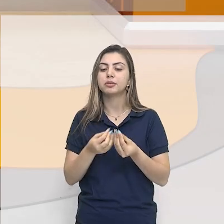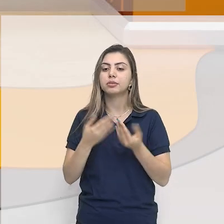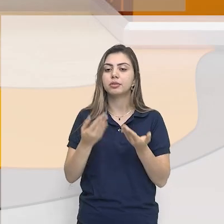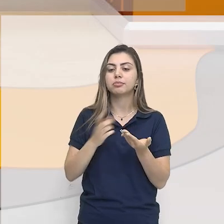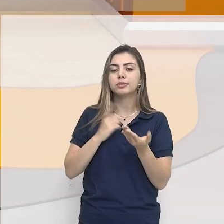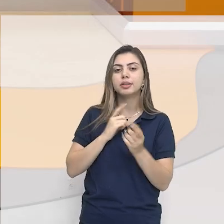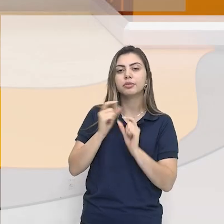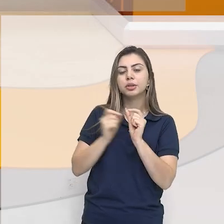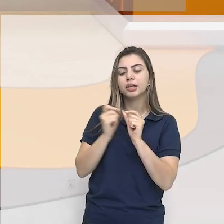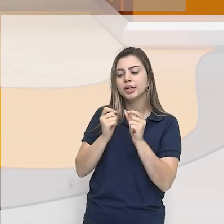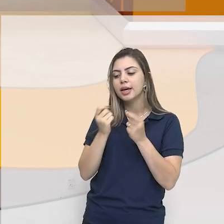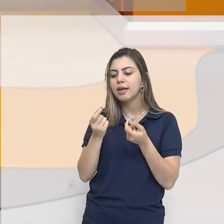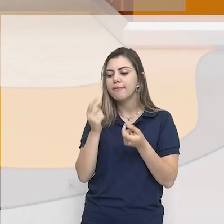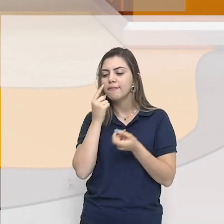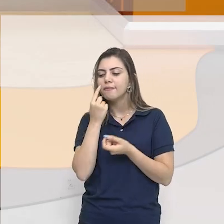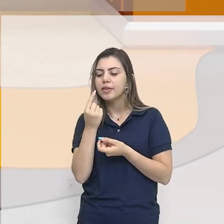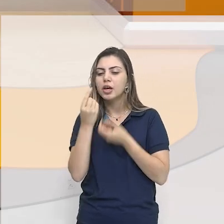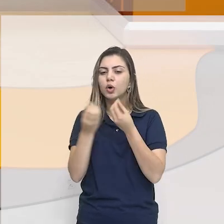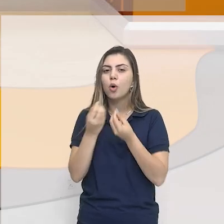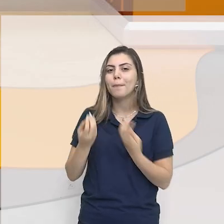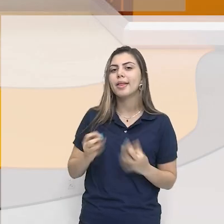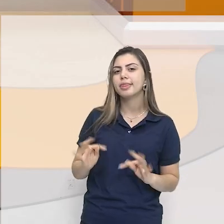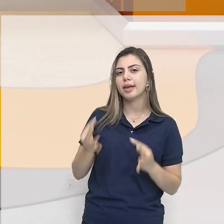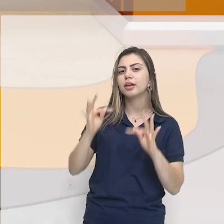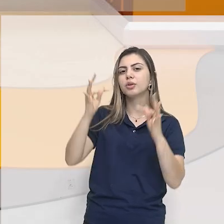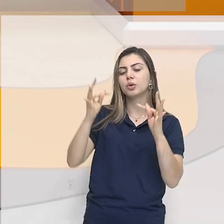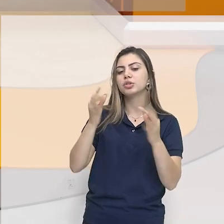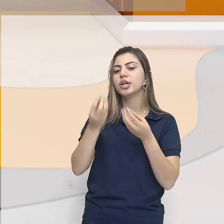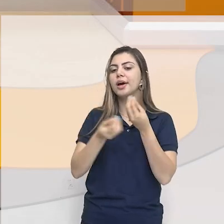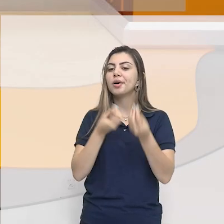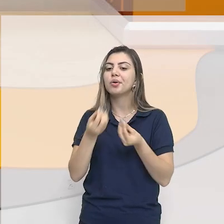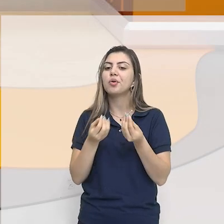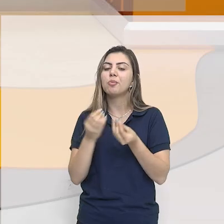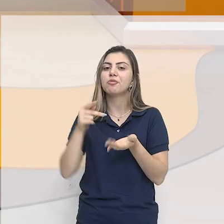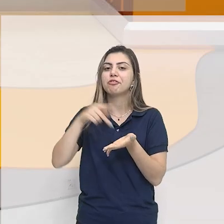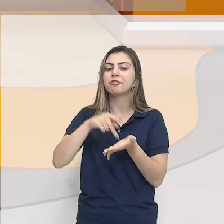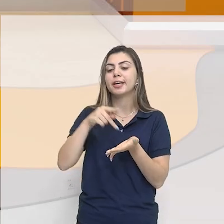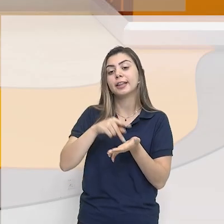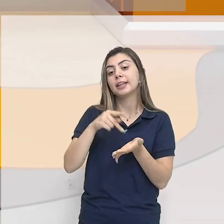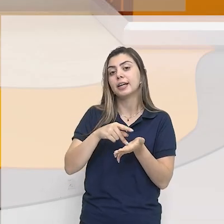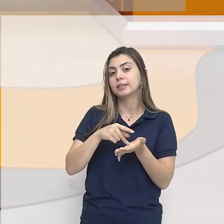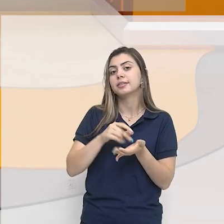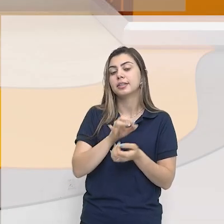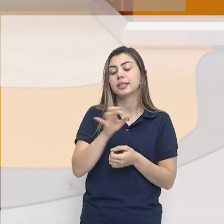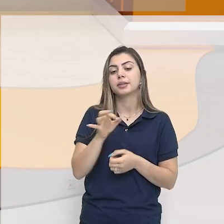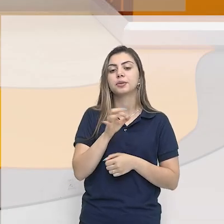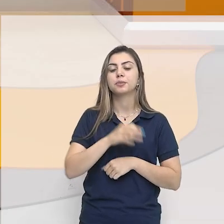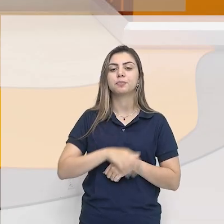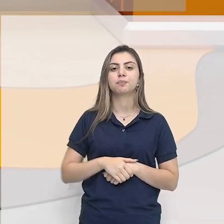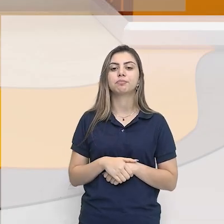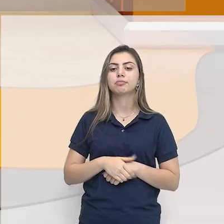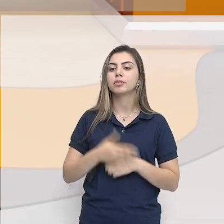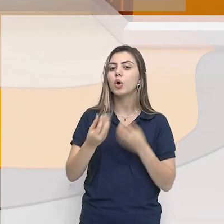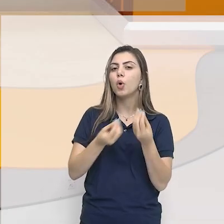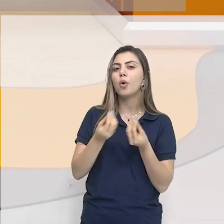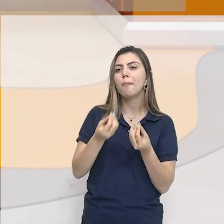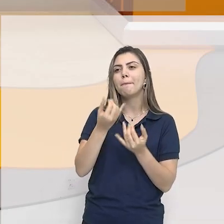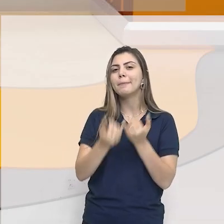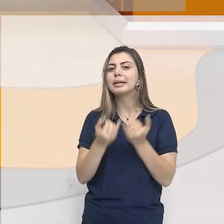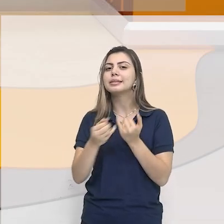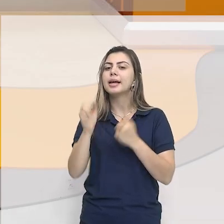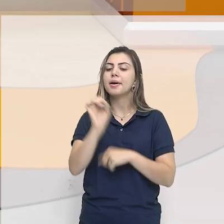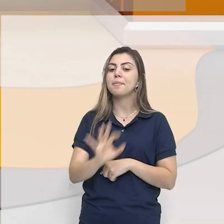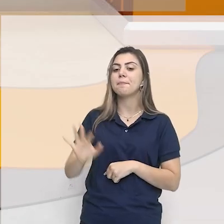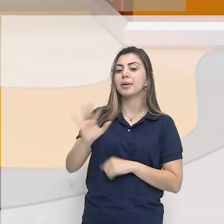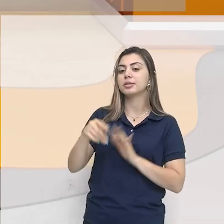das criações, né? Ligadas aí às tecnologias, de como seria realmente aí, não é mesmo, a imagem,